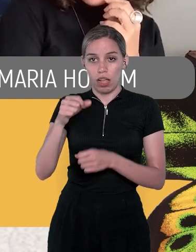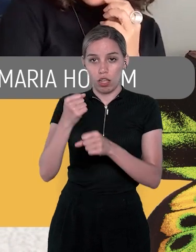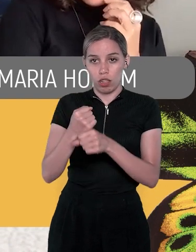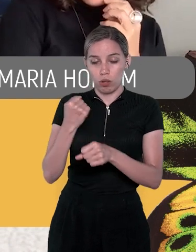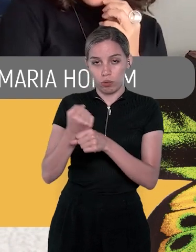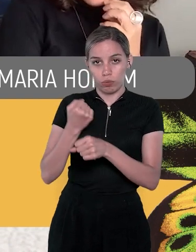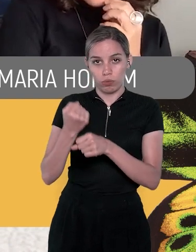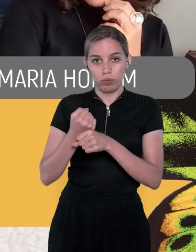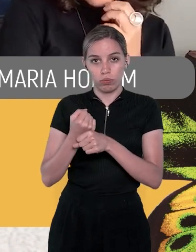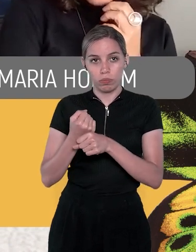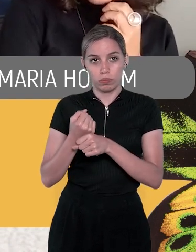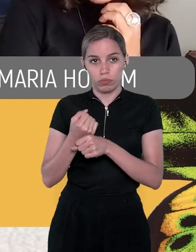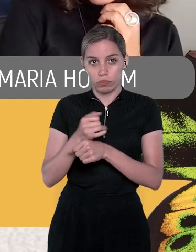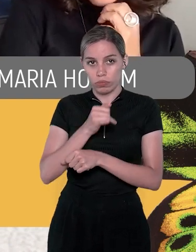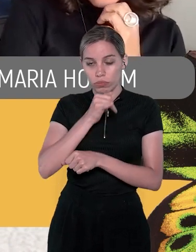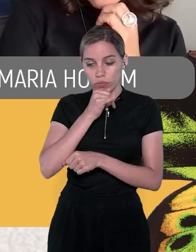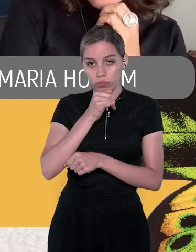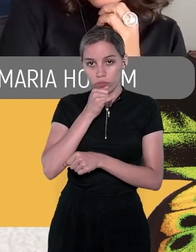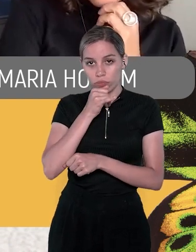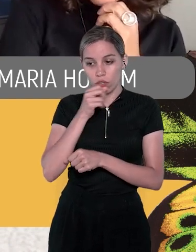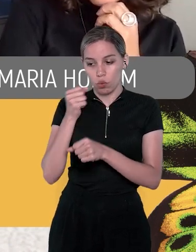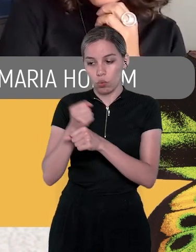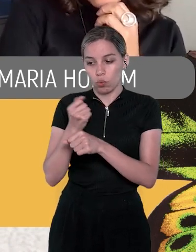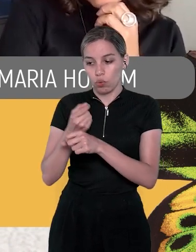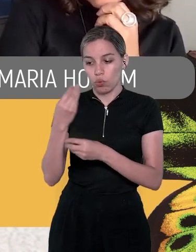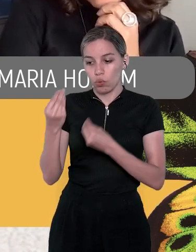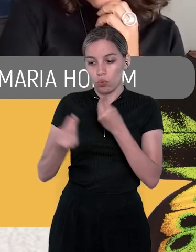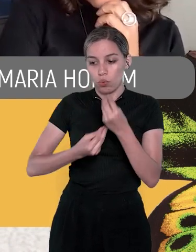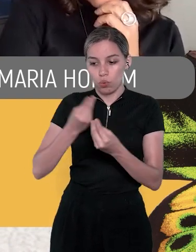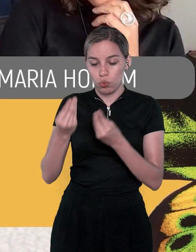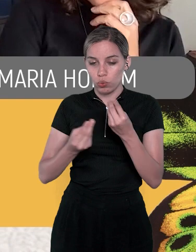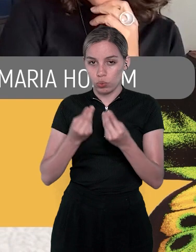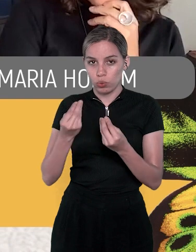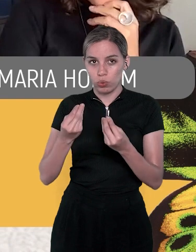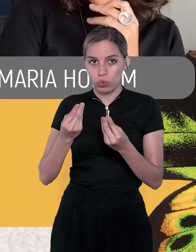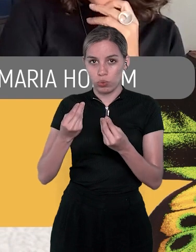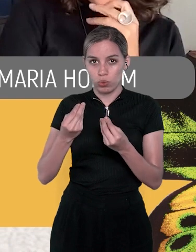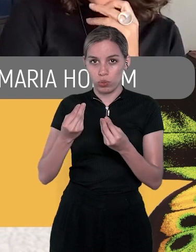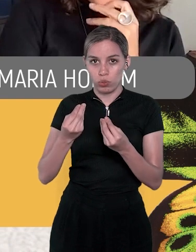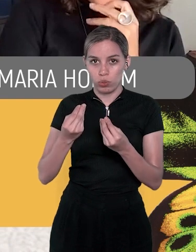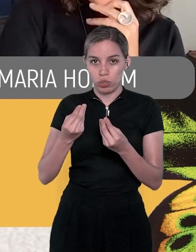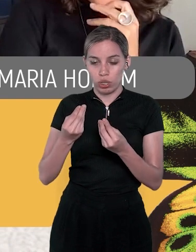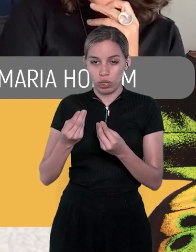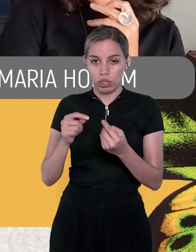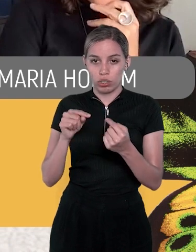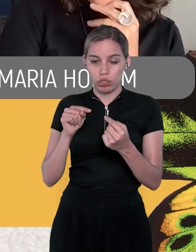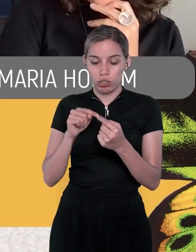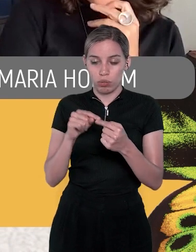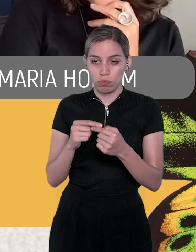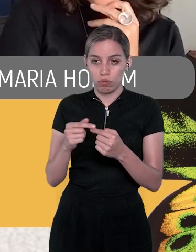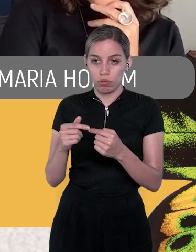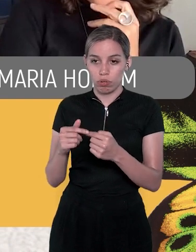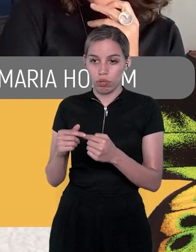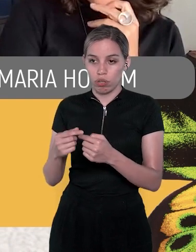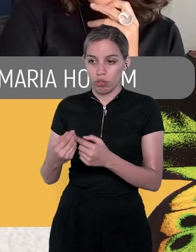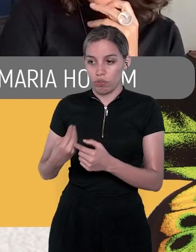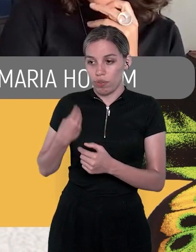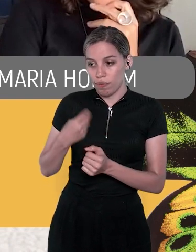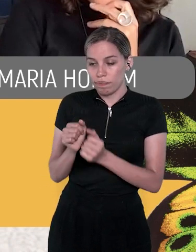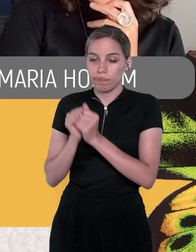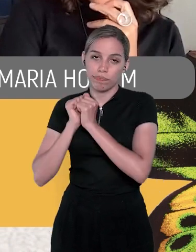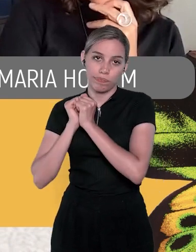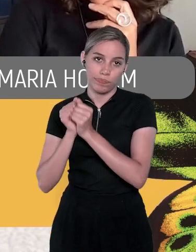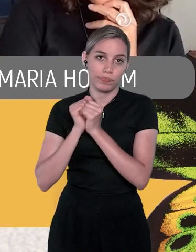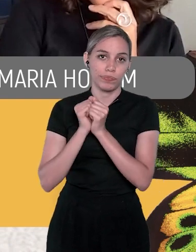uma construção. E você constrói com base em conivências, cumplicidades,